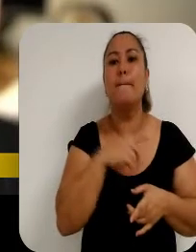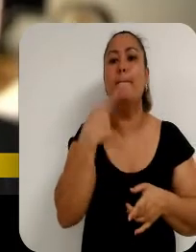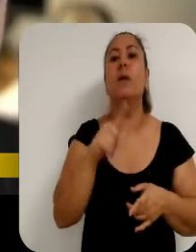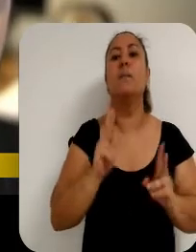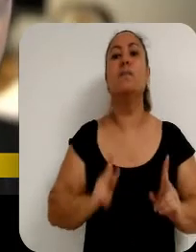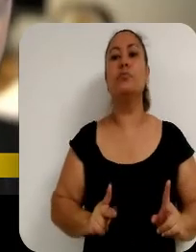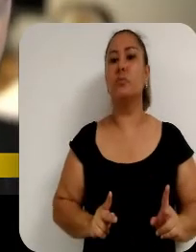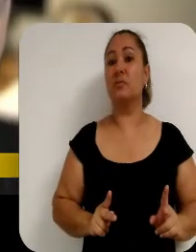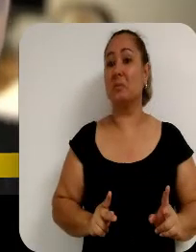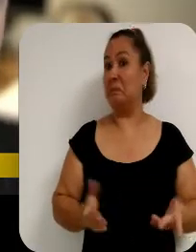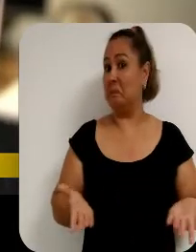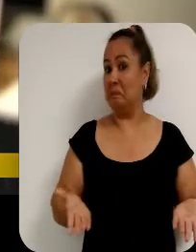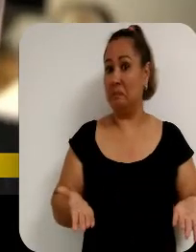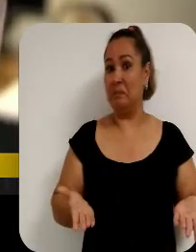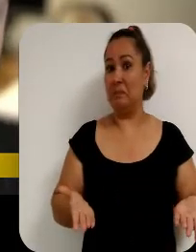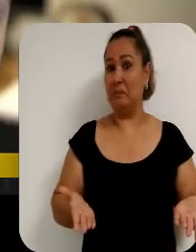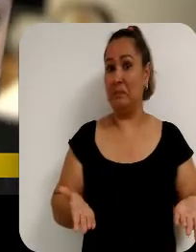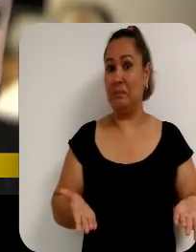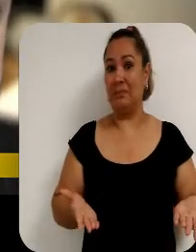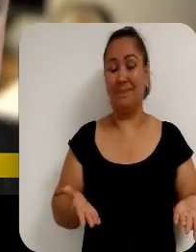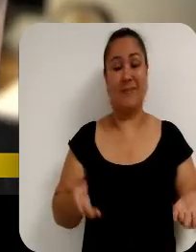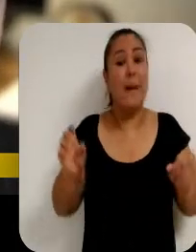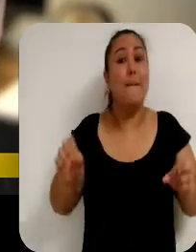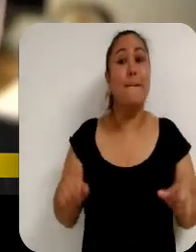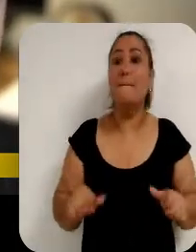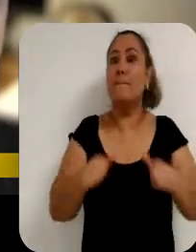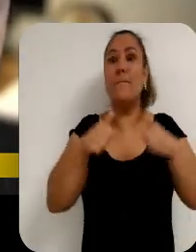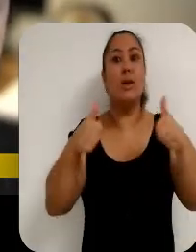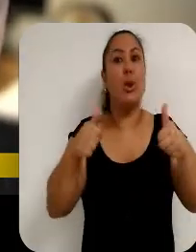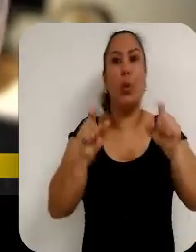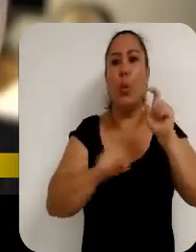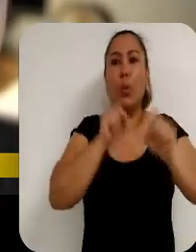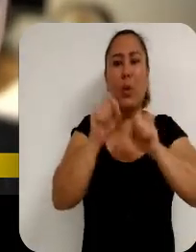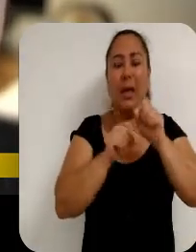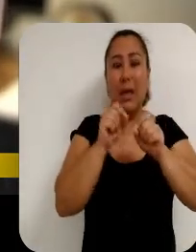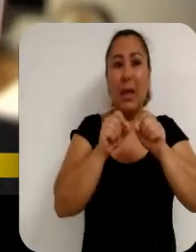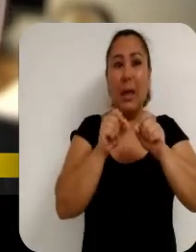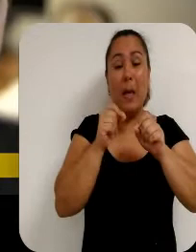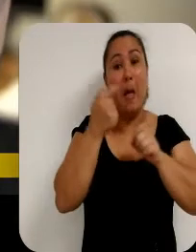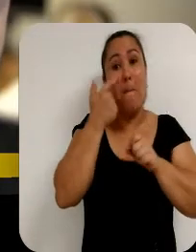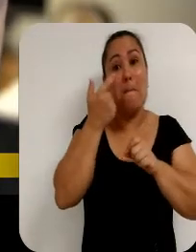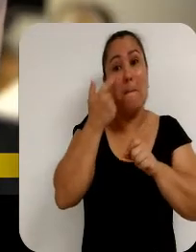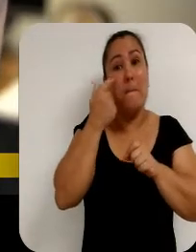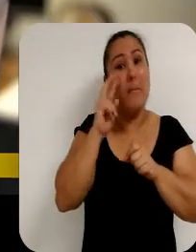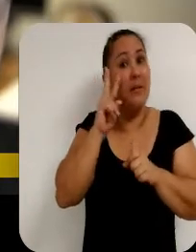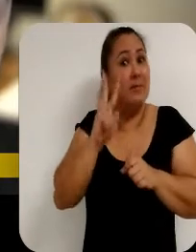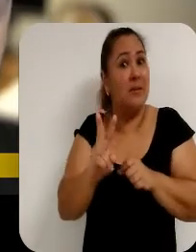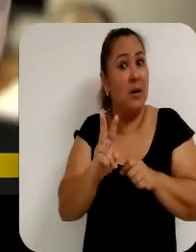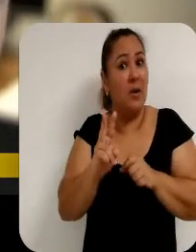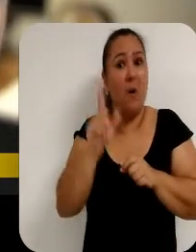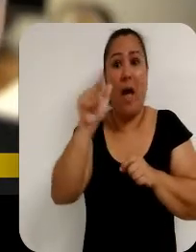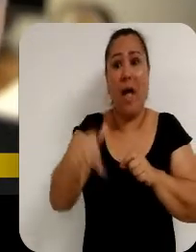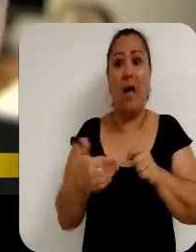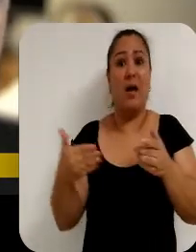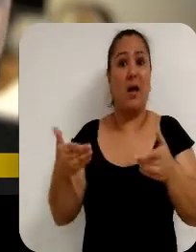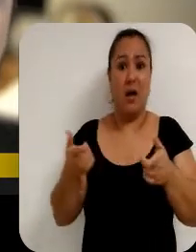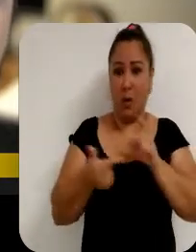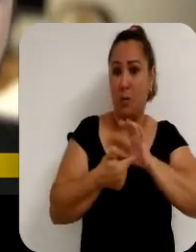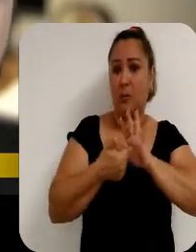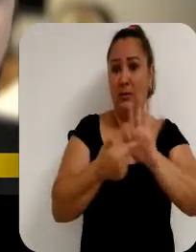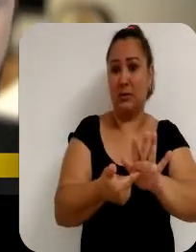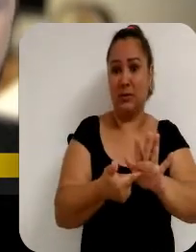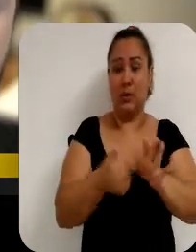O melhor cenário que eles conseguiram chegar, o menor cenário de todos, é esse último, com todas as restrições, e que mesmo